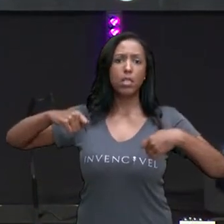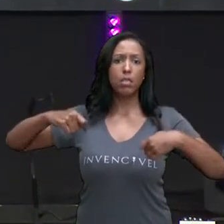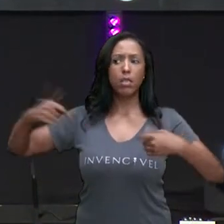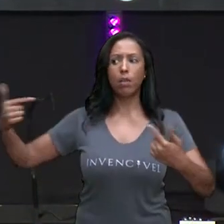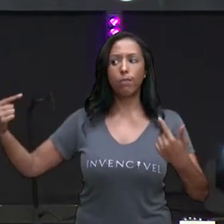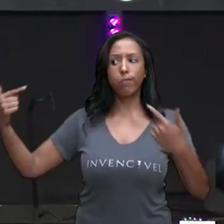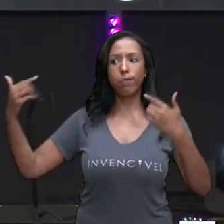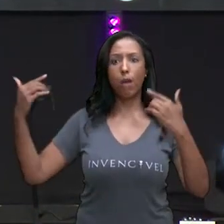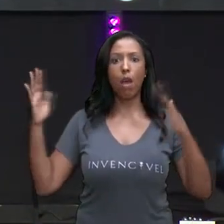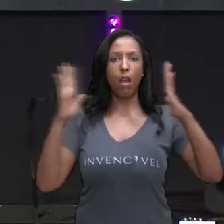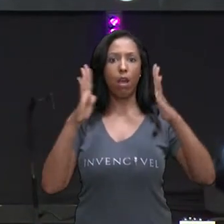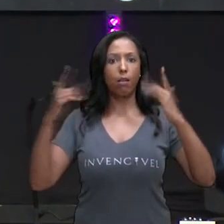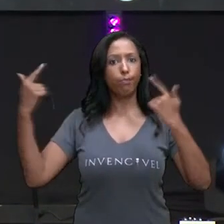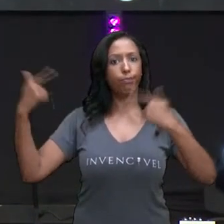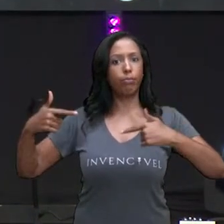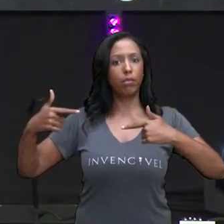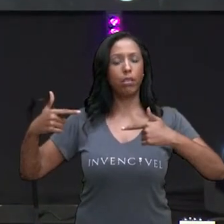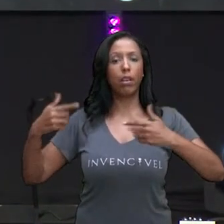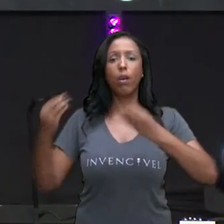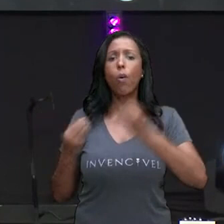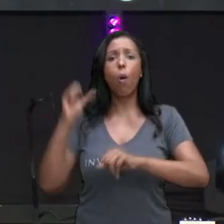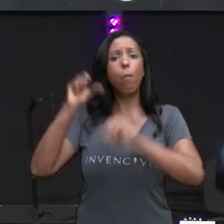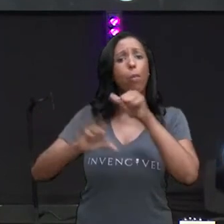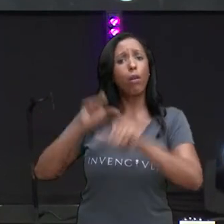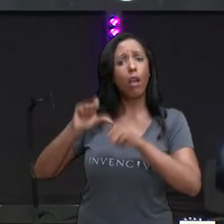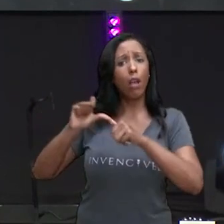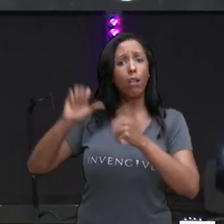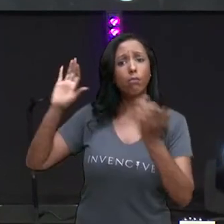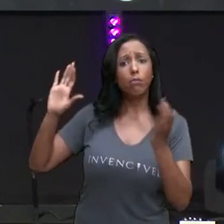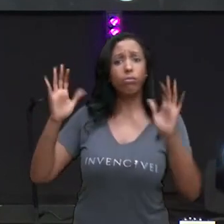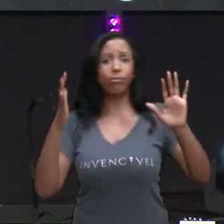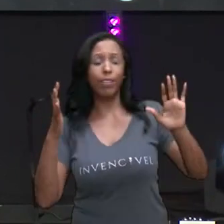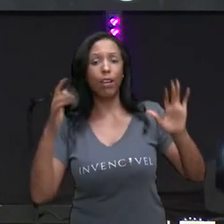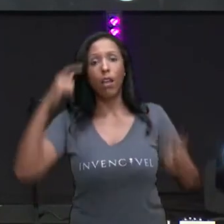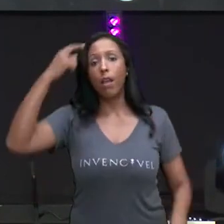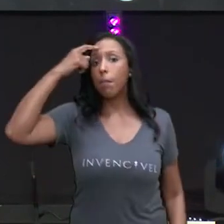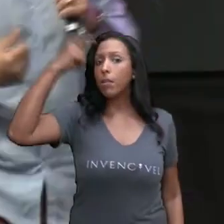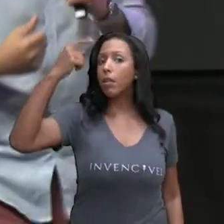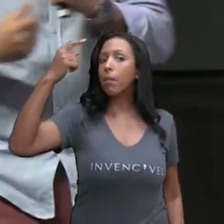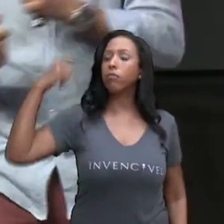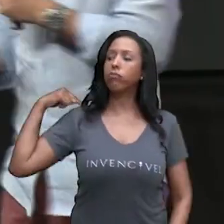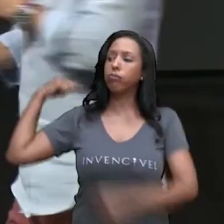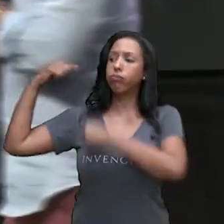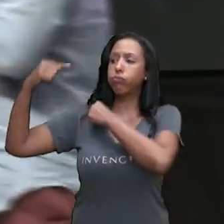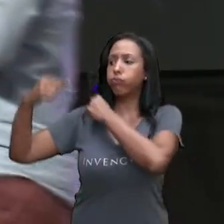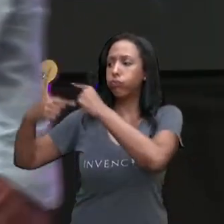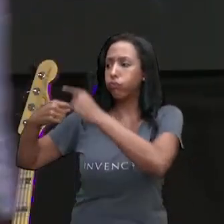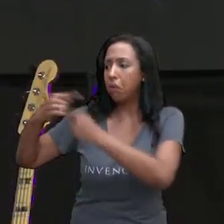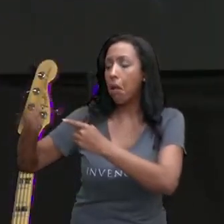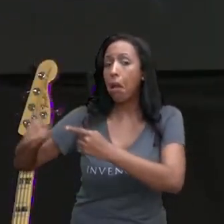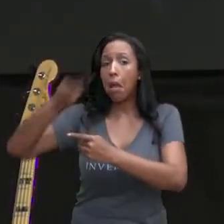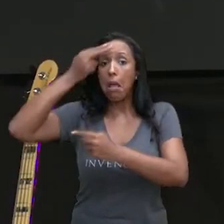gente está aprontando e não admite, os pensamentos que a gente herdou, as mazelas que a gente acumulou,